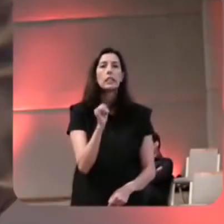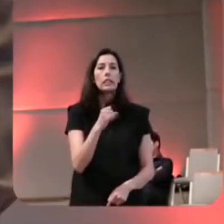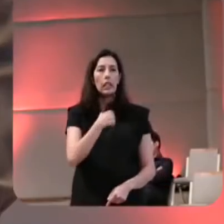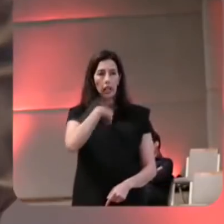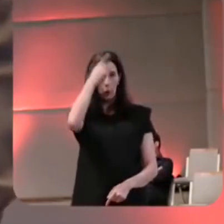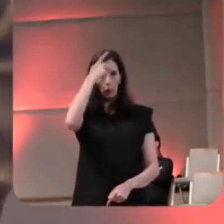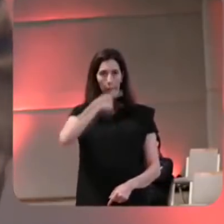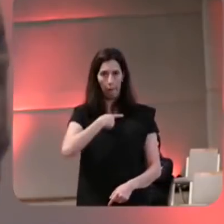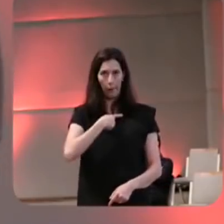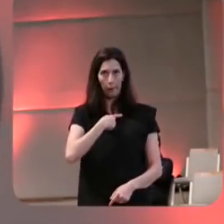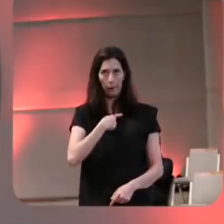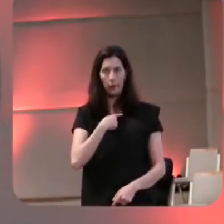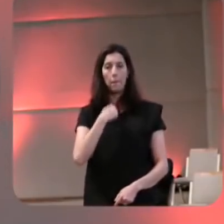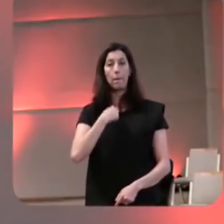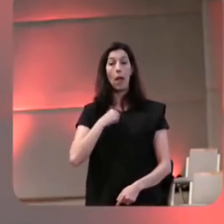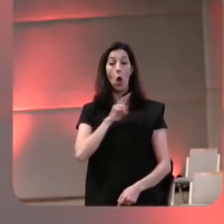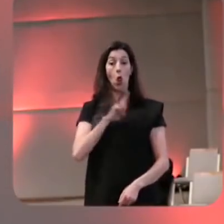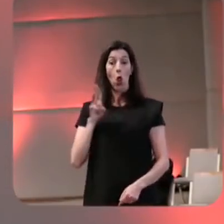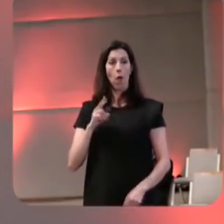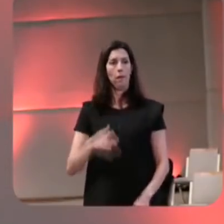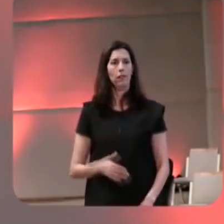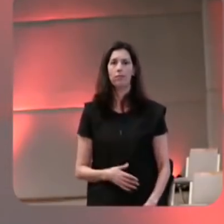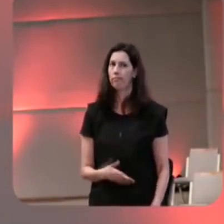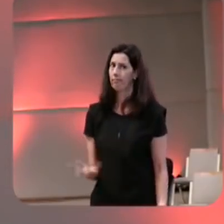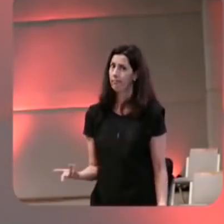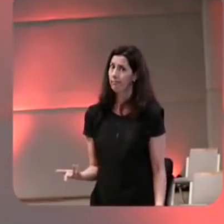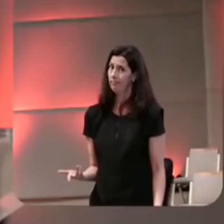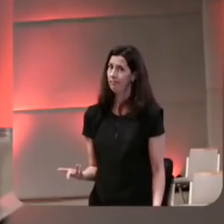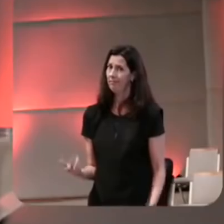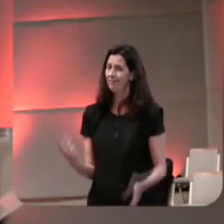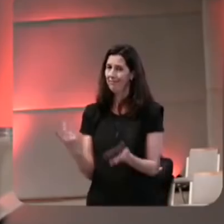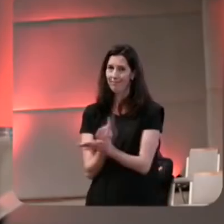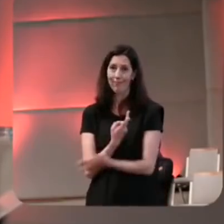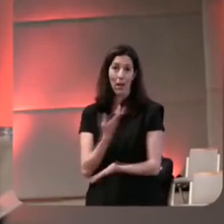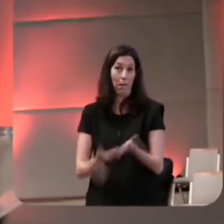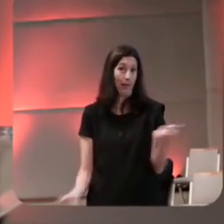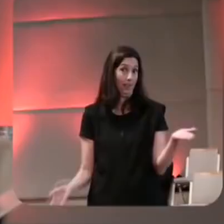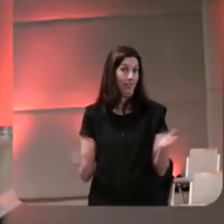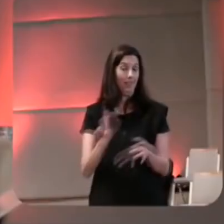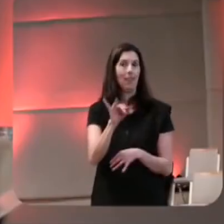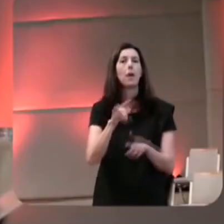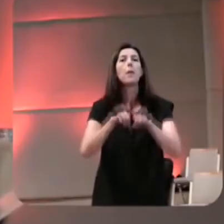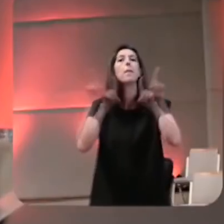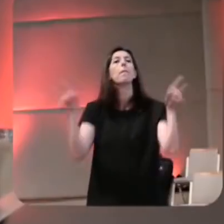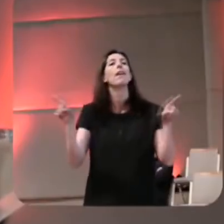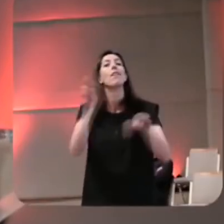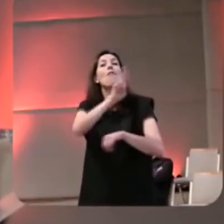perdido. Mas como você vai em nome de Jesus, a paz do Senhor Jesus vai com você.